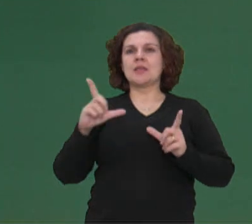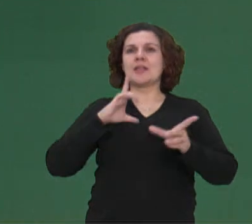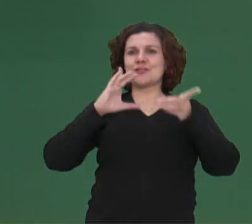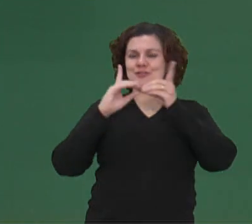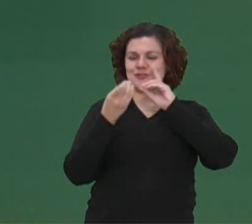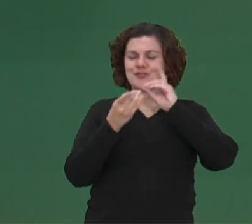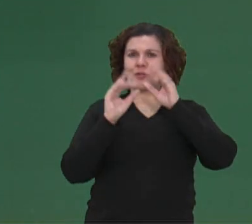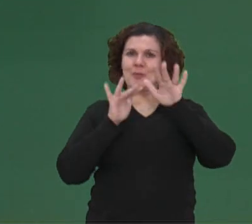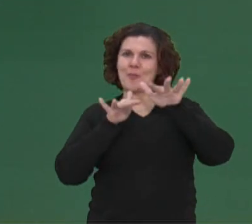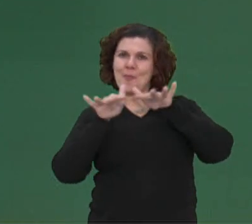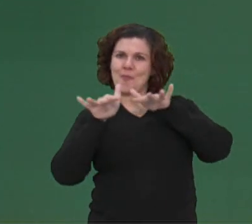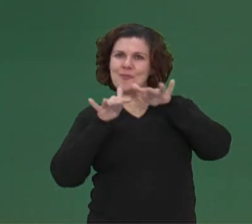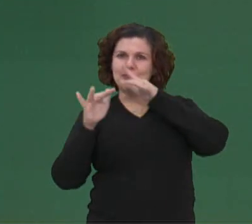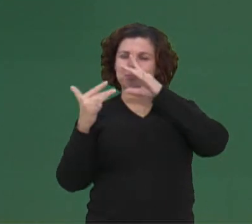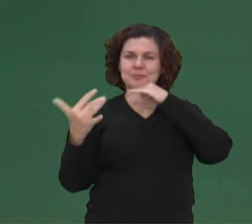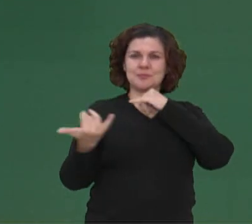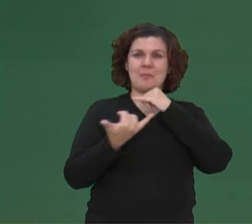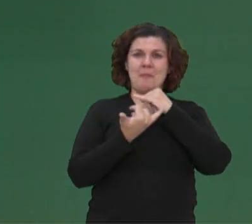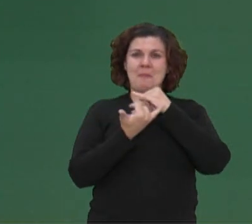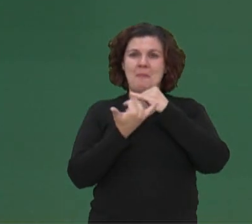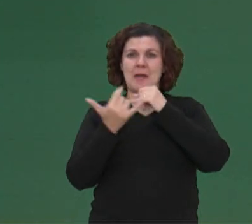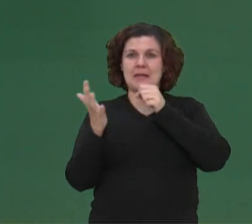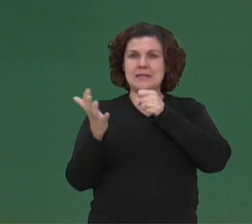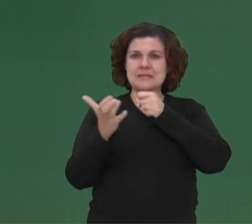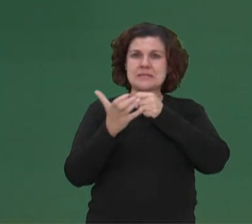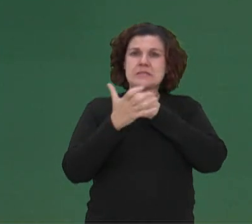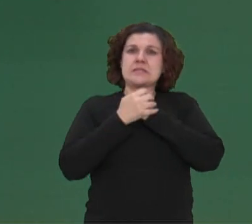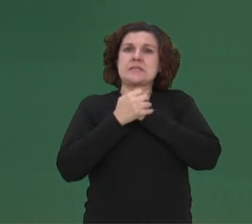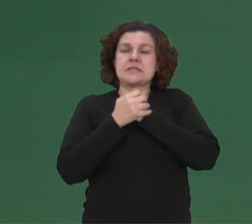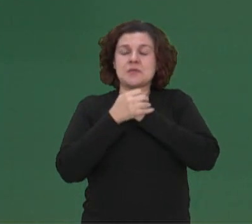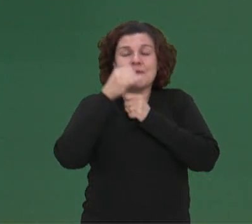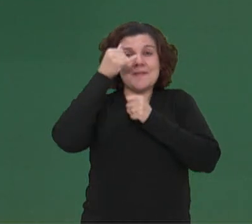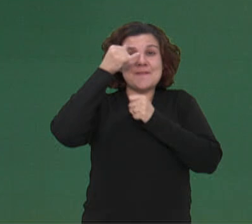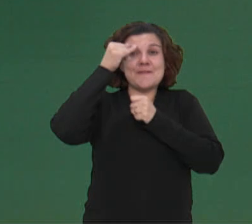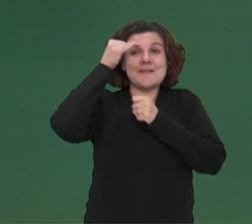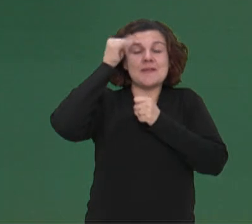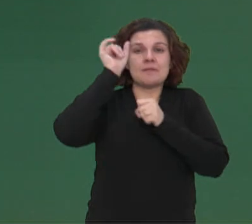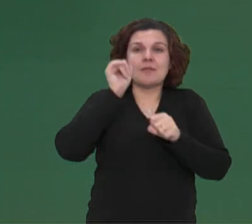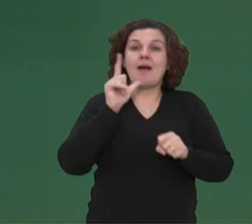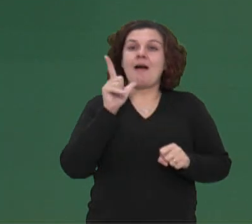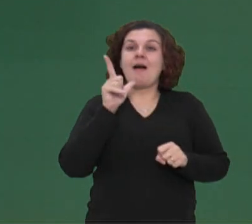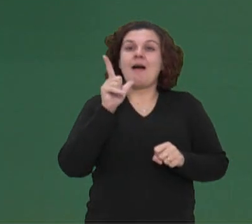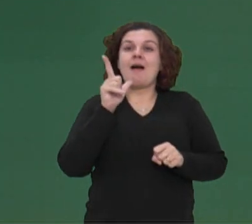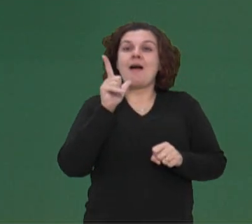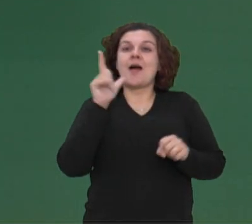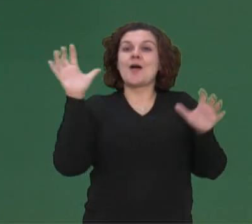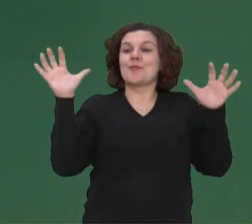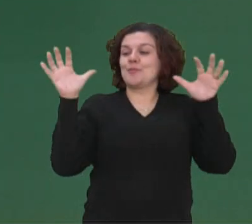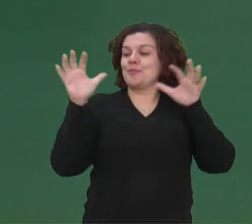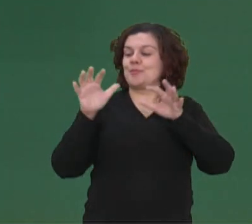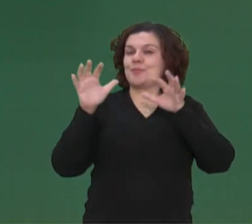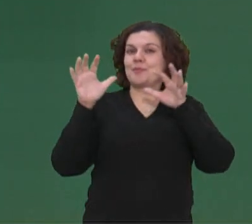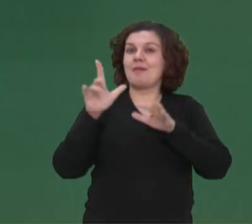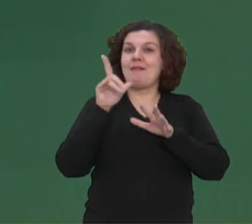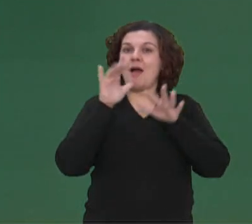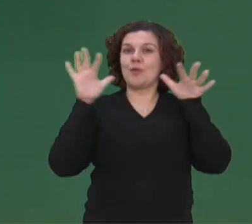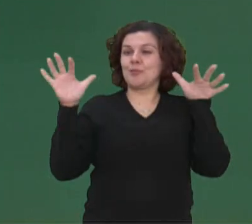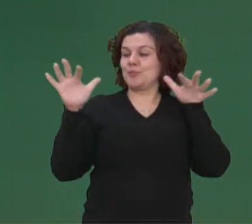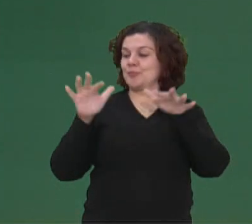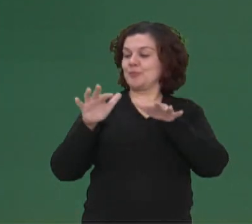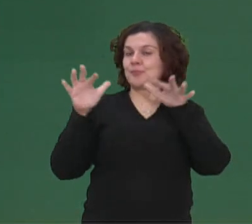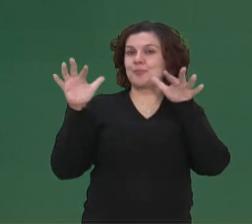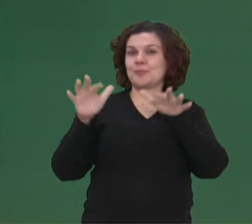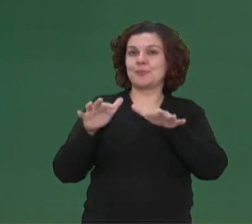em que essas correntes inibem a chegada da umidade do oceano para o continente.